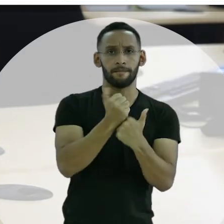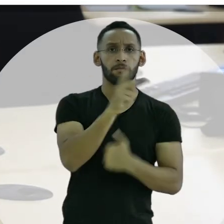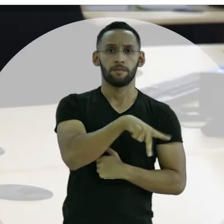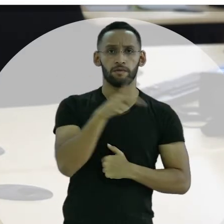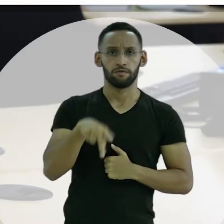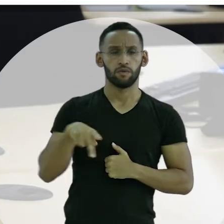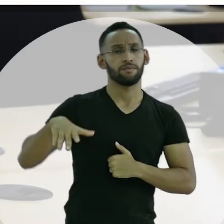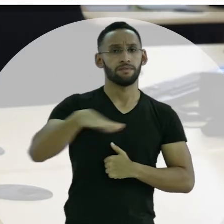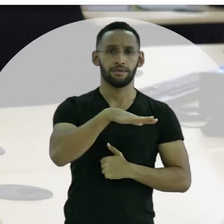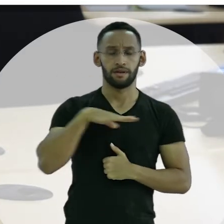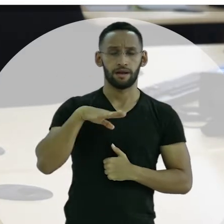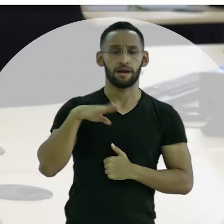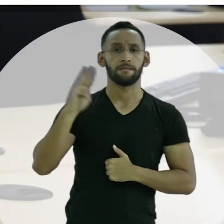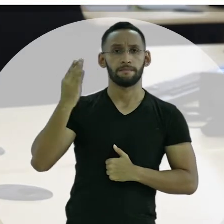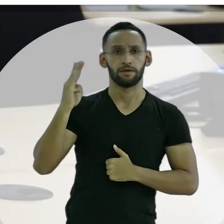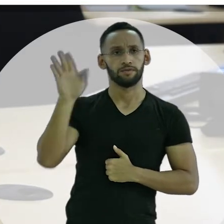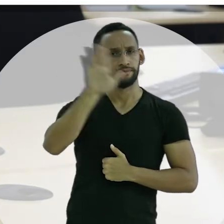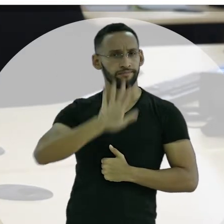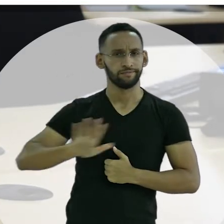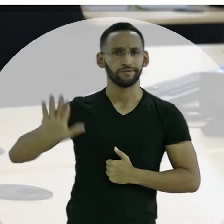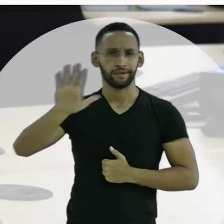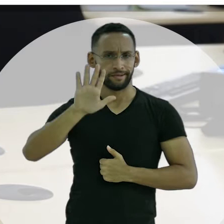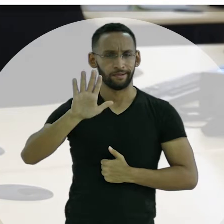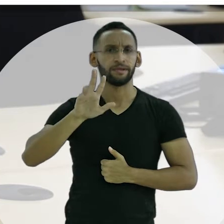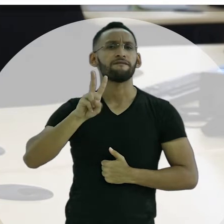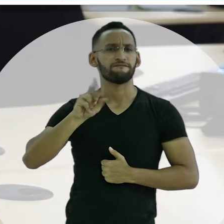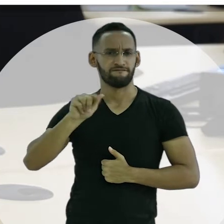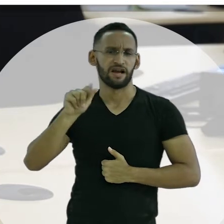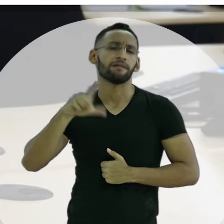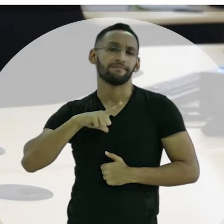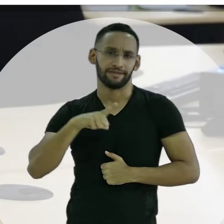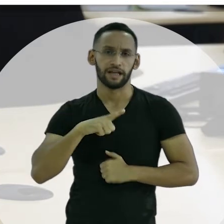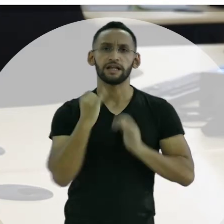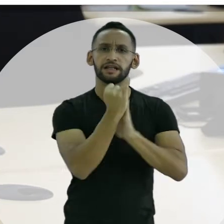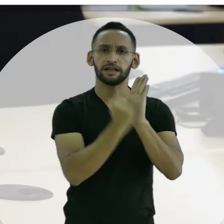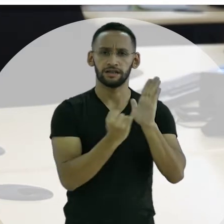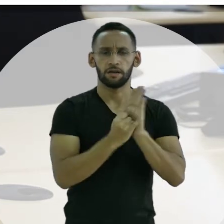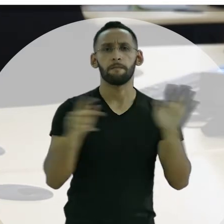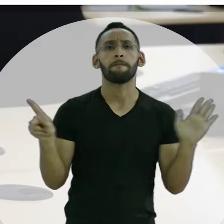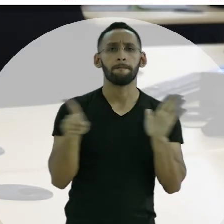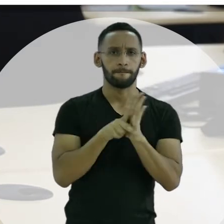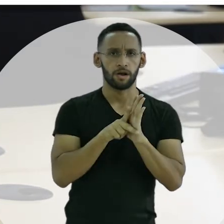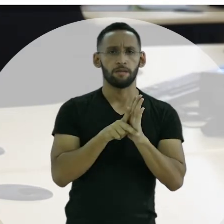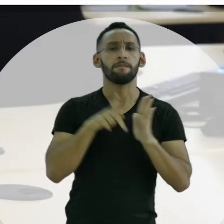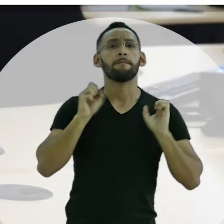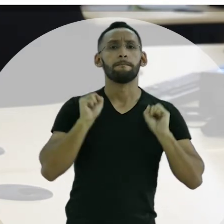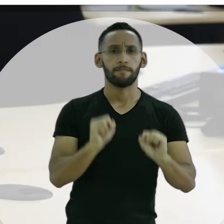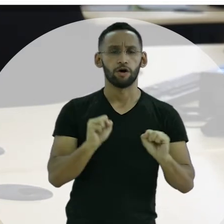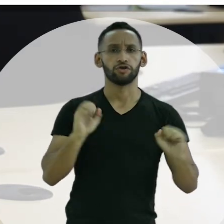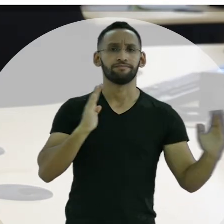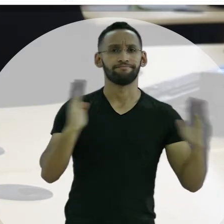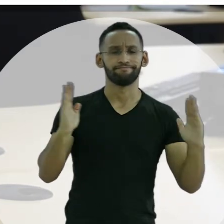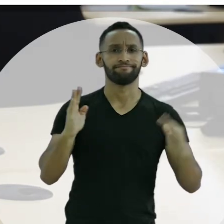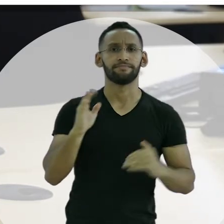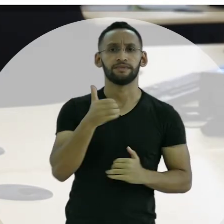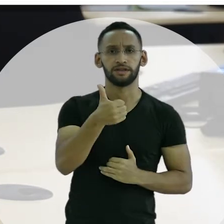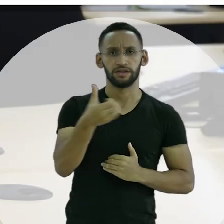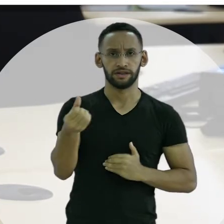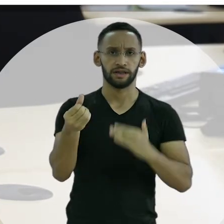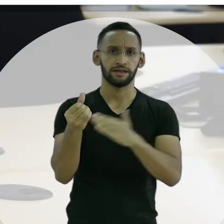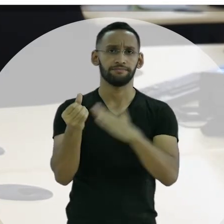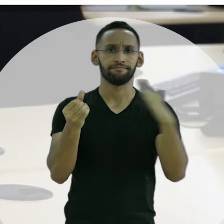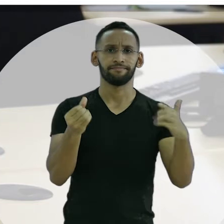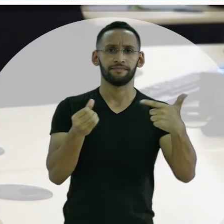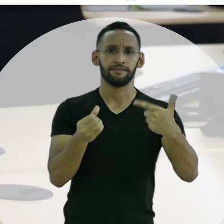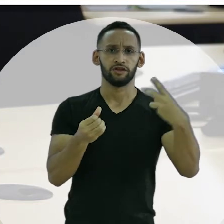professor substituto na área da Biologia Geral. As inscrições online poderão ser feitas de 16 a